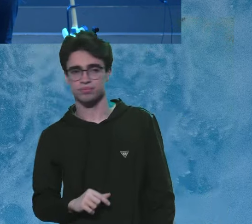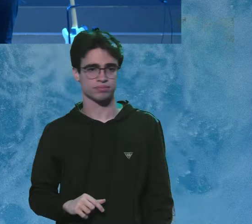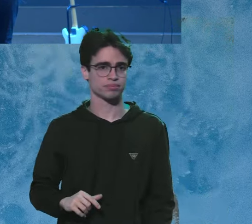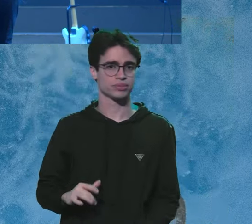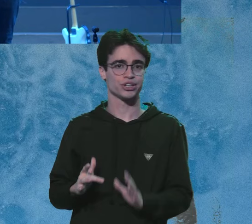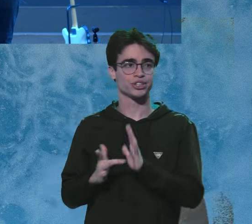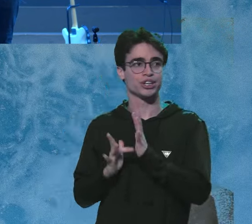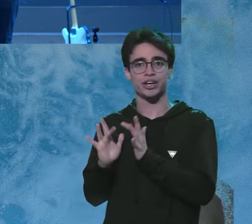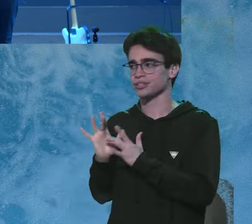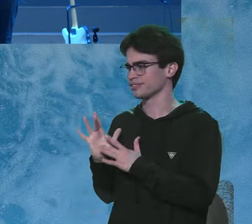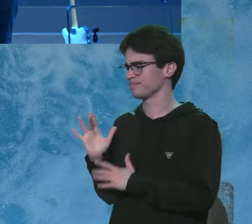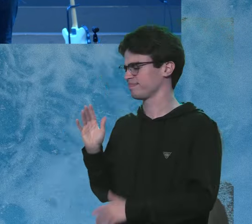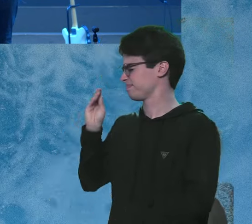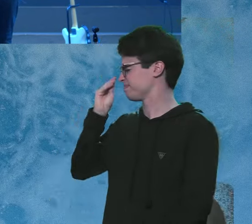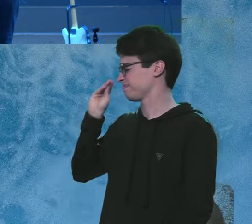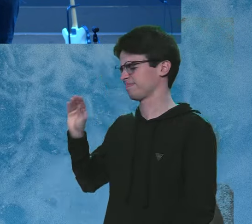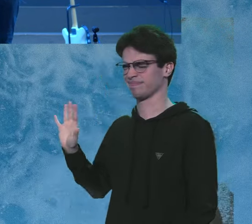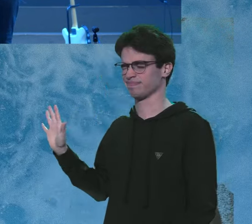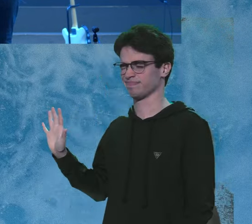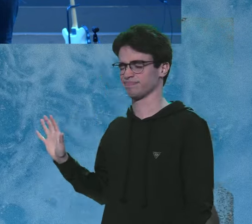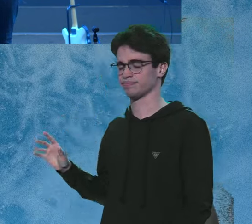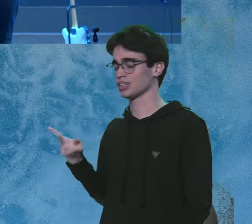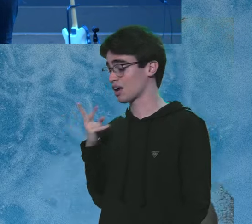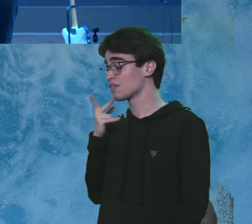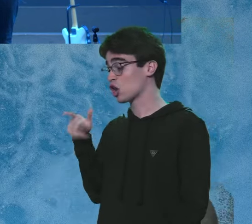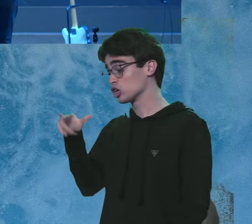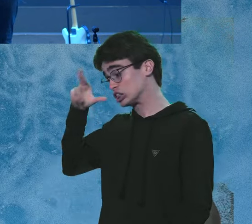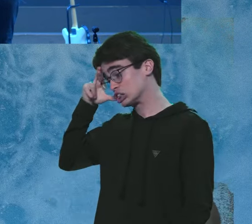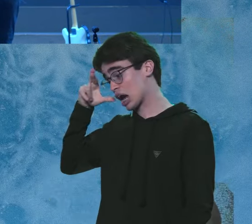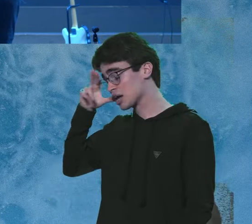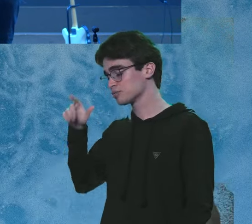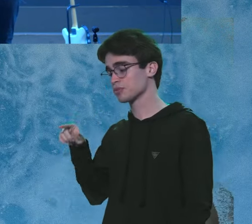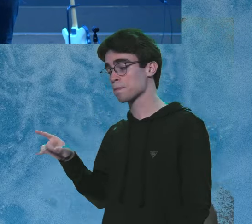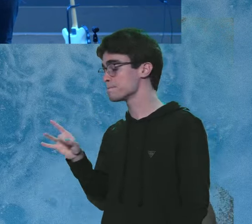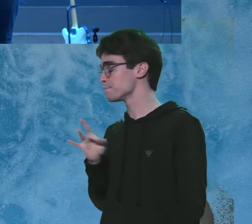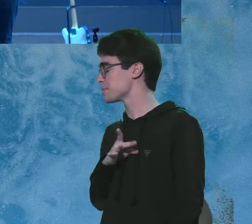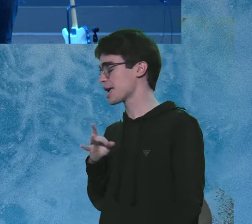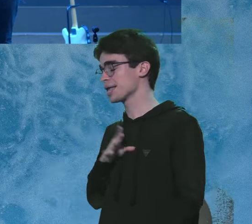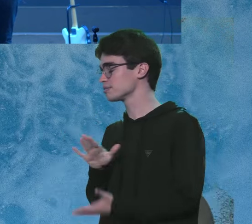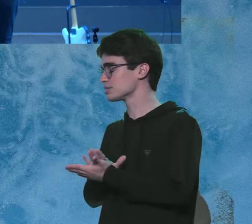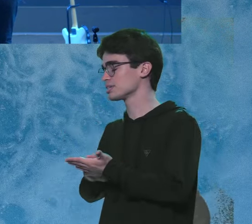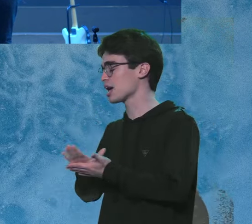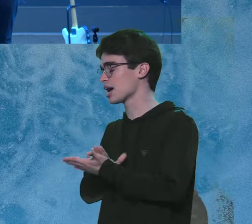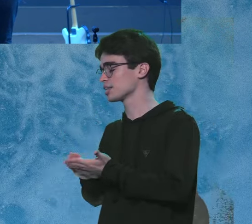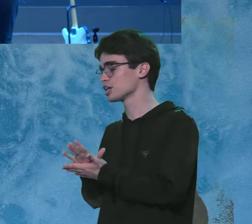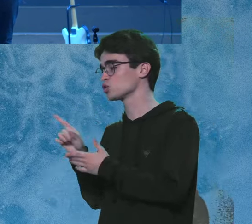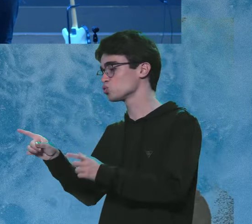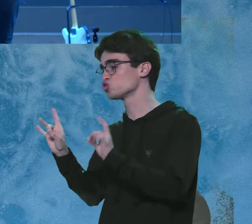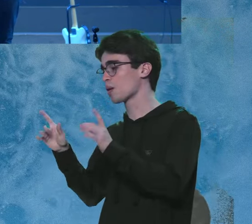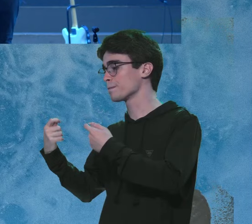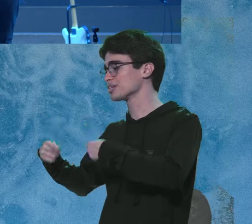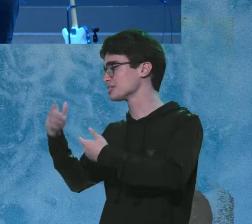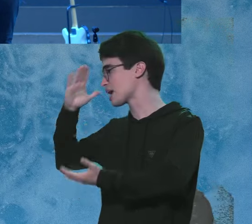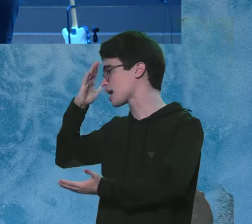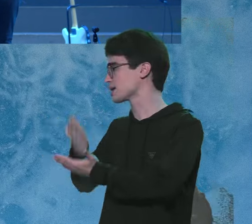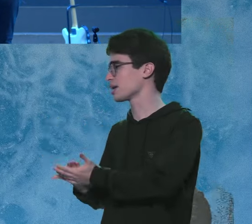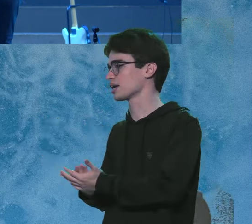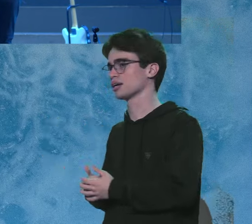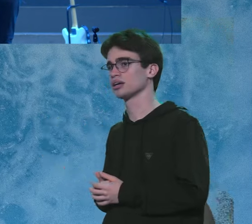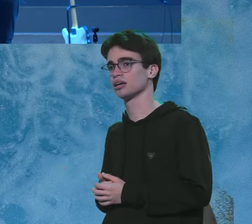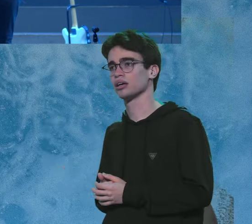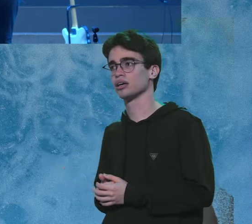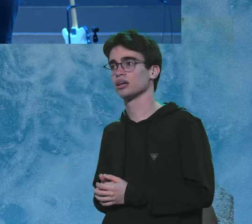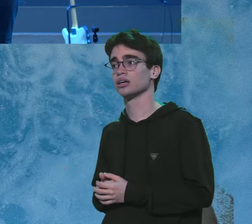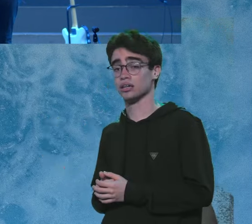essa notícia e disse ao líder da sinagoga: não tenha medo, apenas creia. Então não deixou